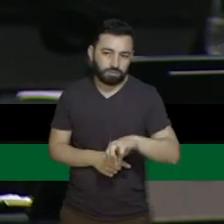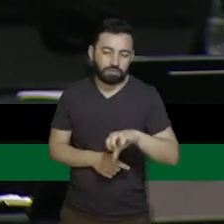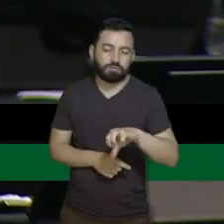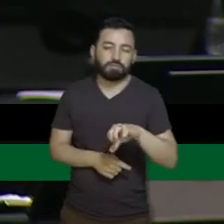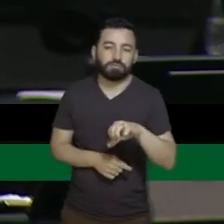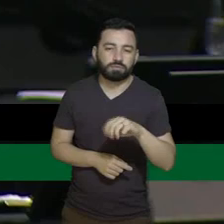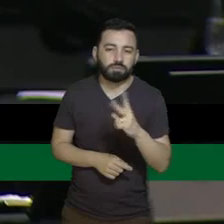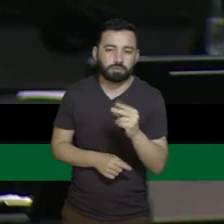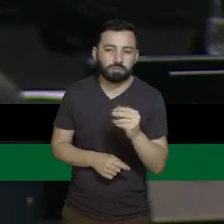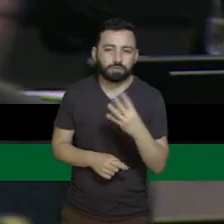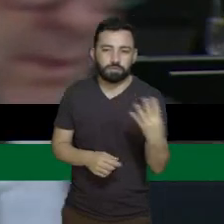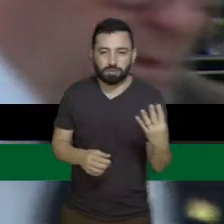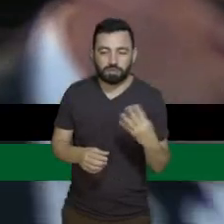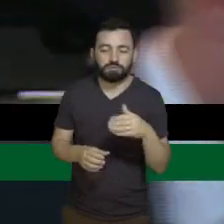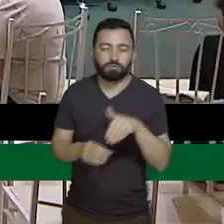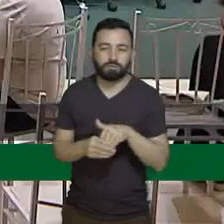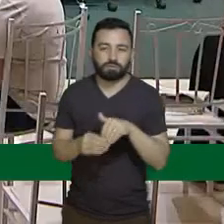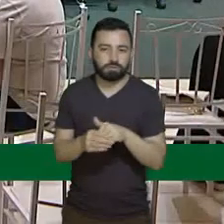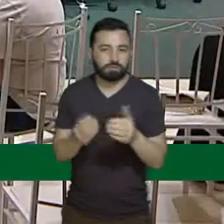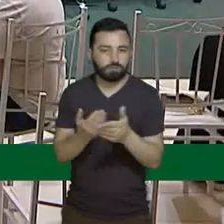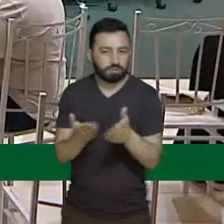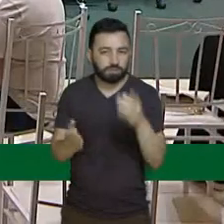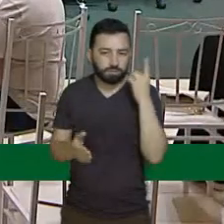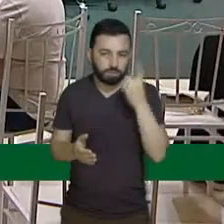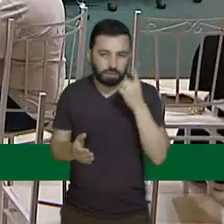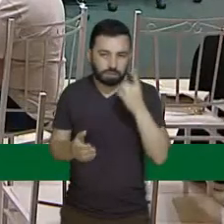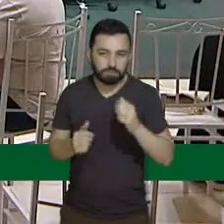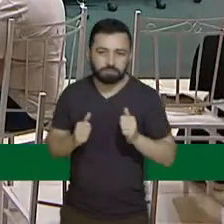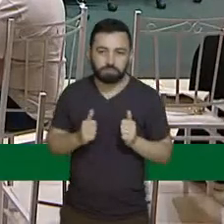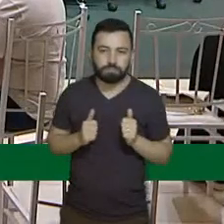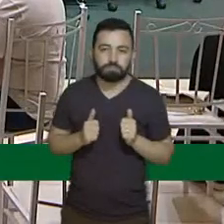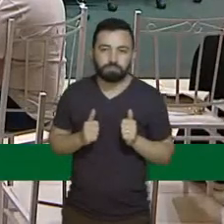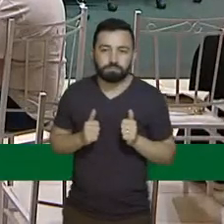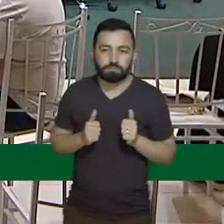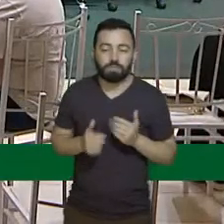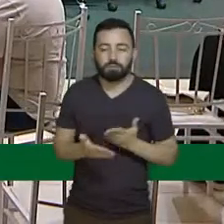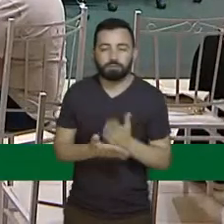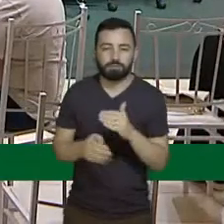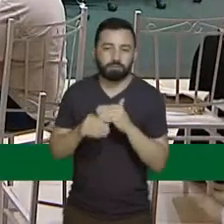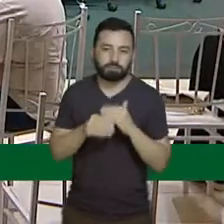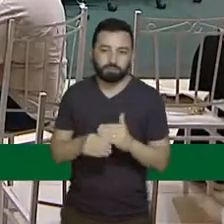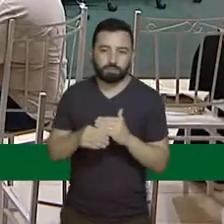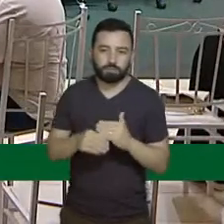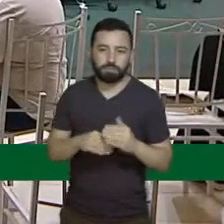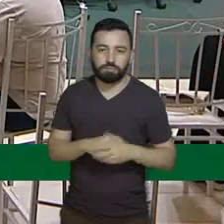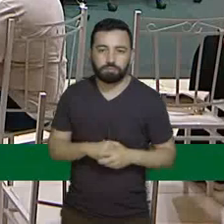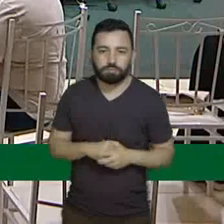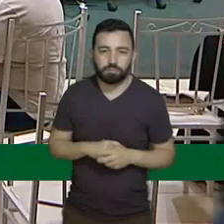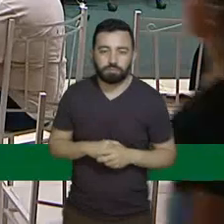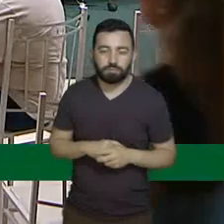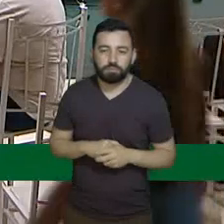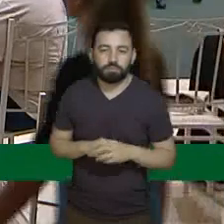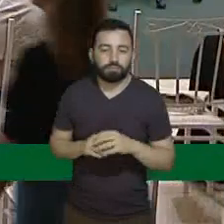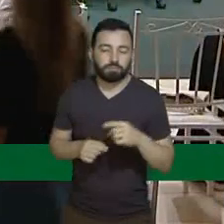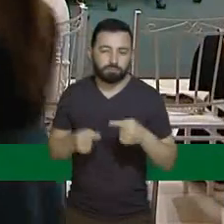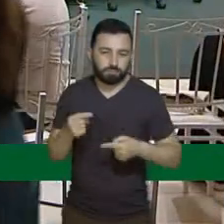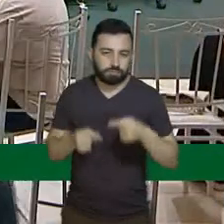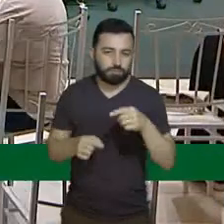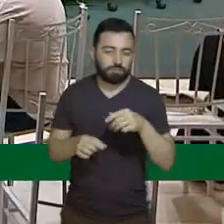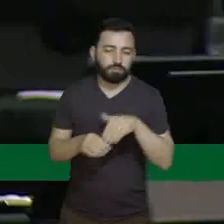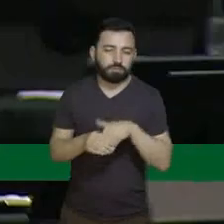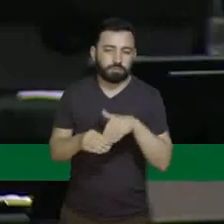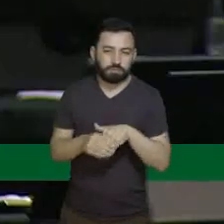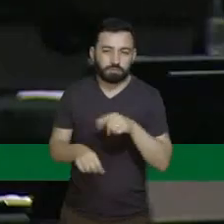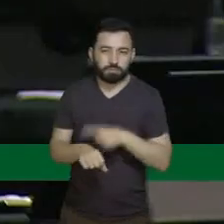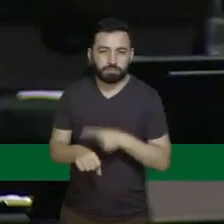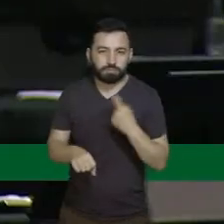389/2024. Em votação, deputados que aprovam permaneçam como se encontram. Aprovado por unanimidade. Discussão e votação em turno único do